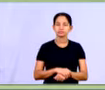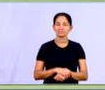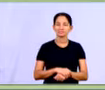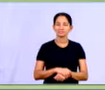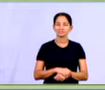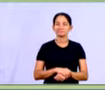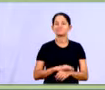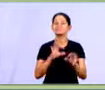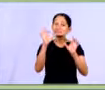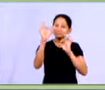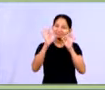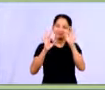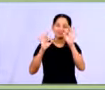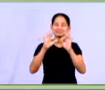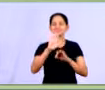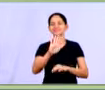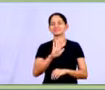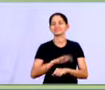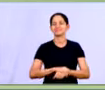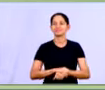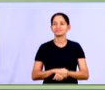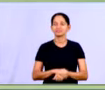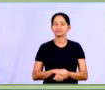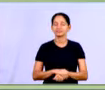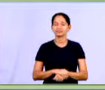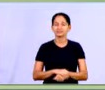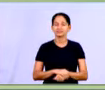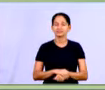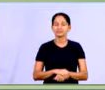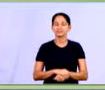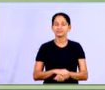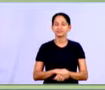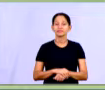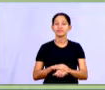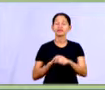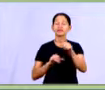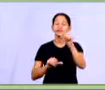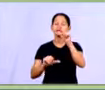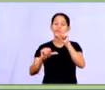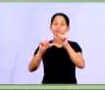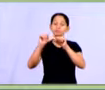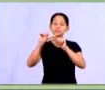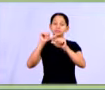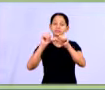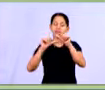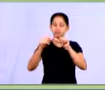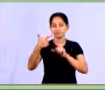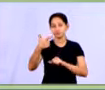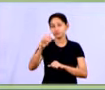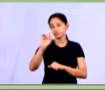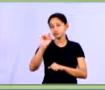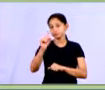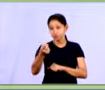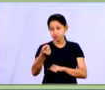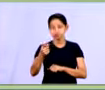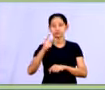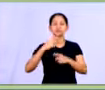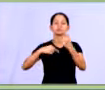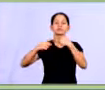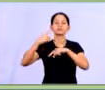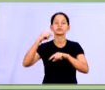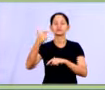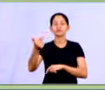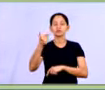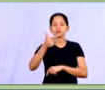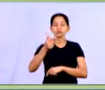motora, né, David? Teve uma variação de 20 mil reais. No segundo mês, 22.500,